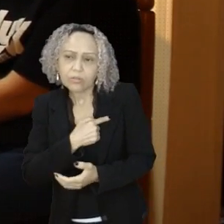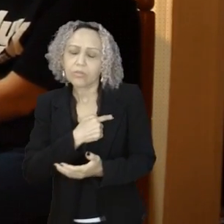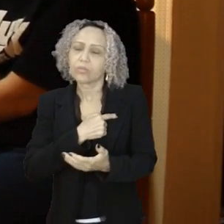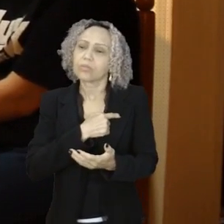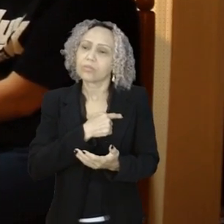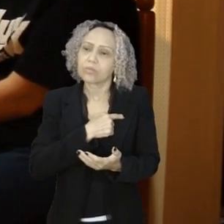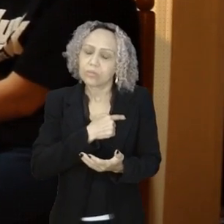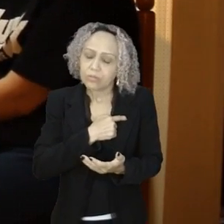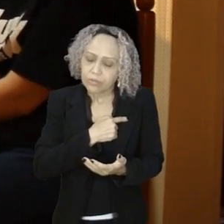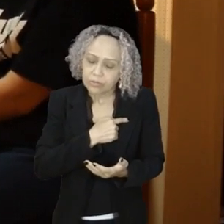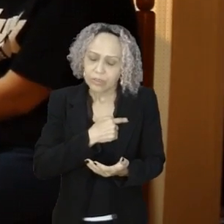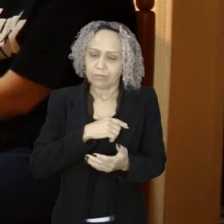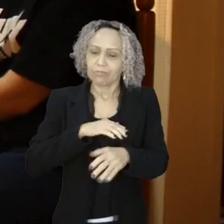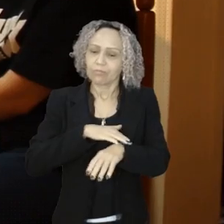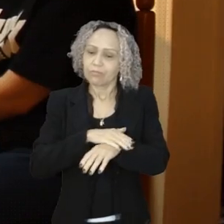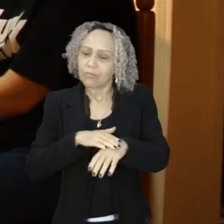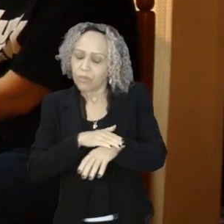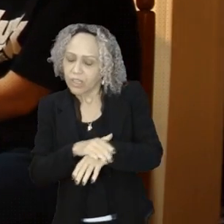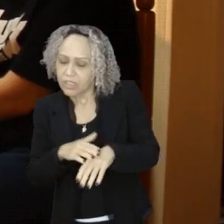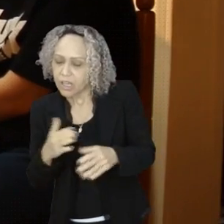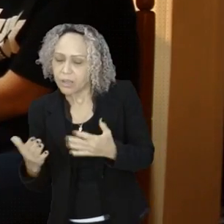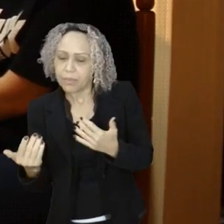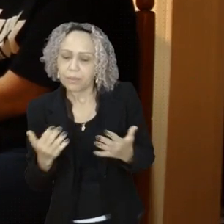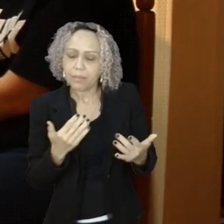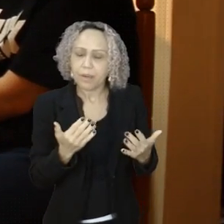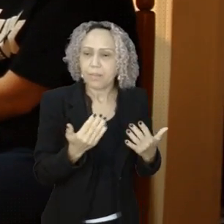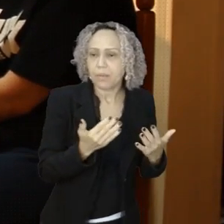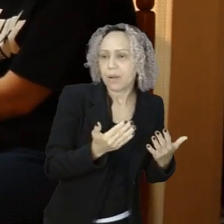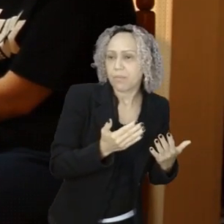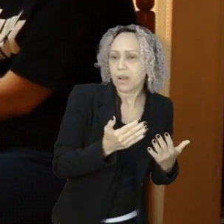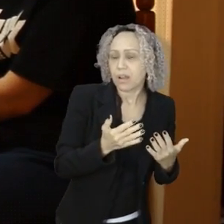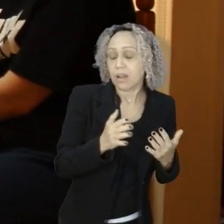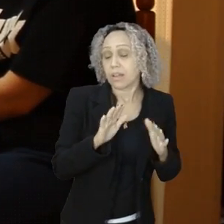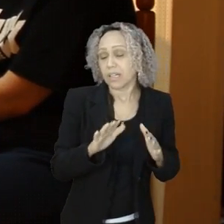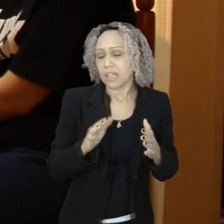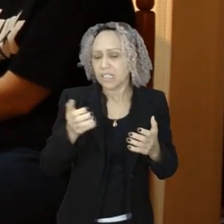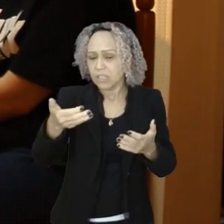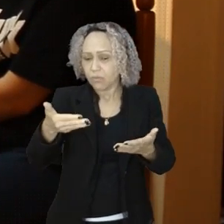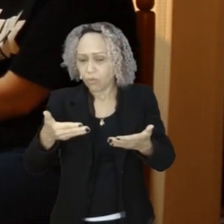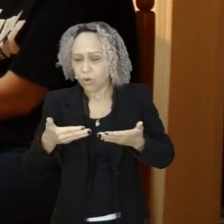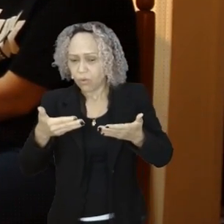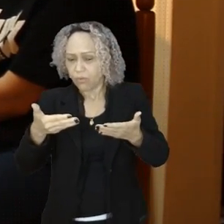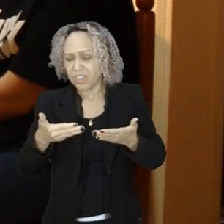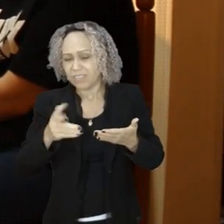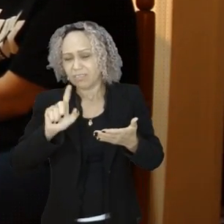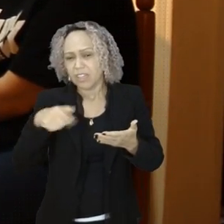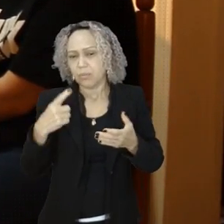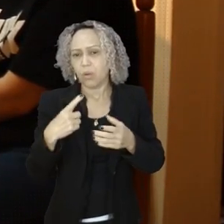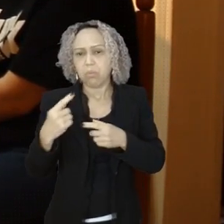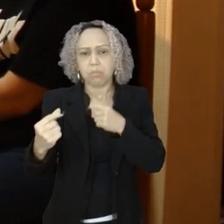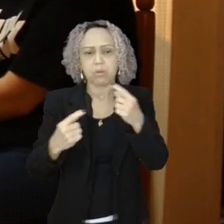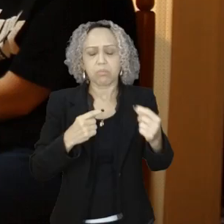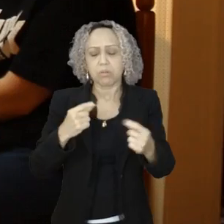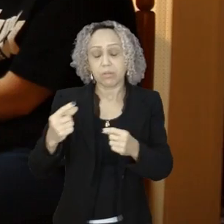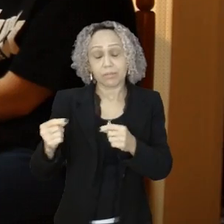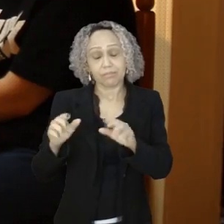saindo. Sim. Né? Bom, a parte. Né? E, então, o partido foi construído